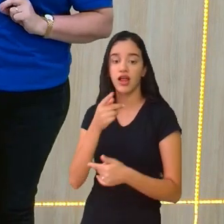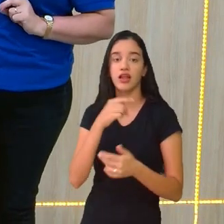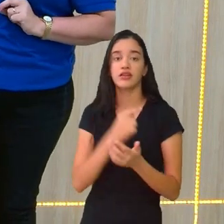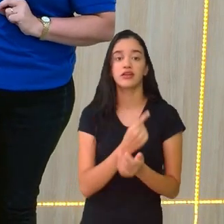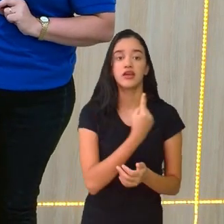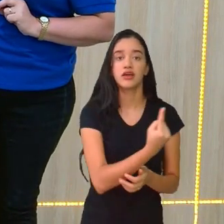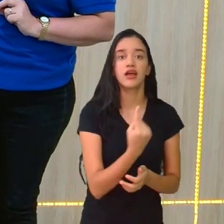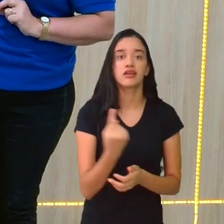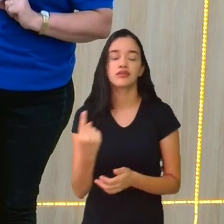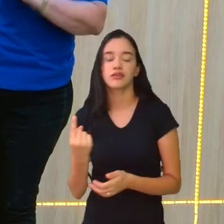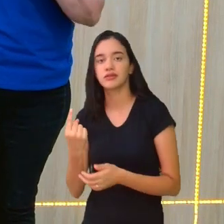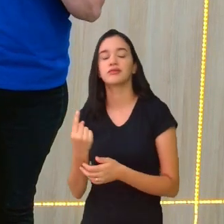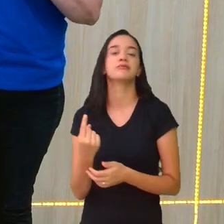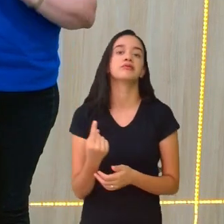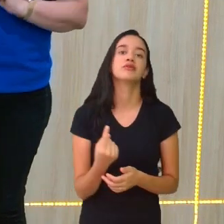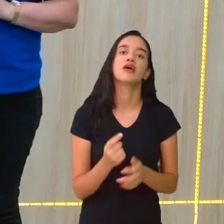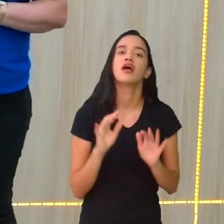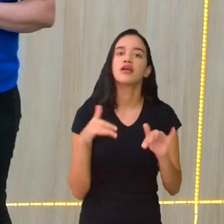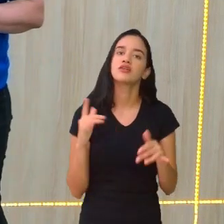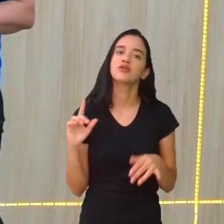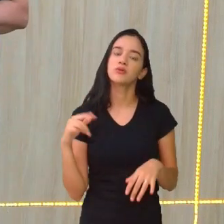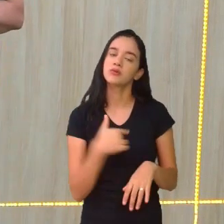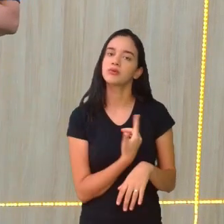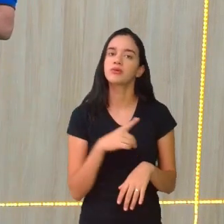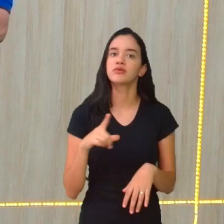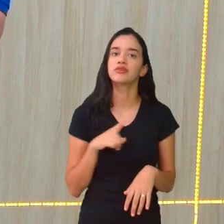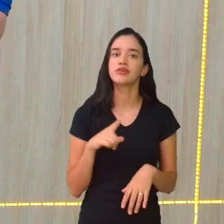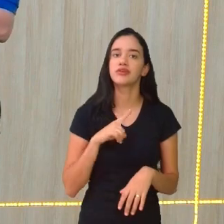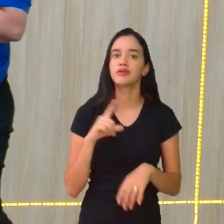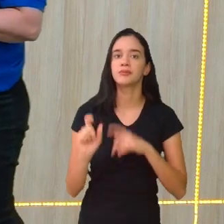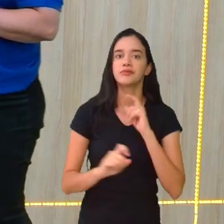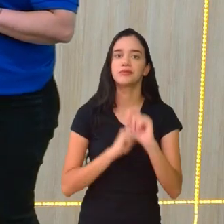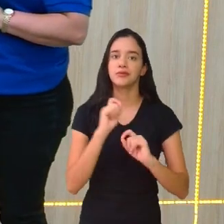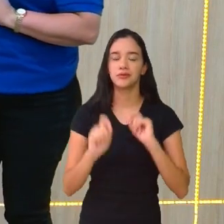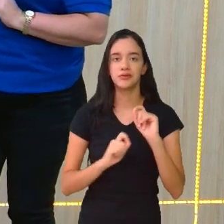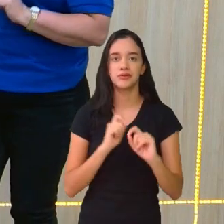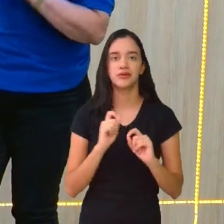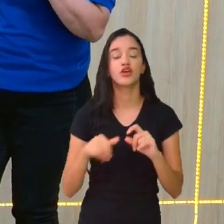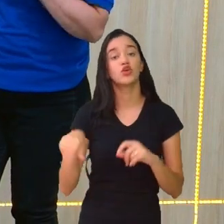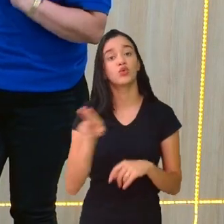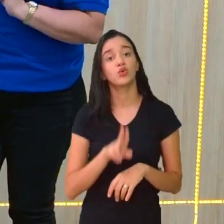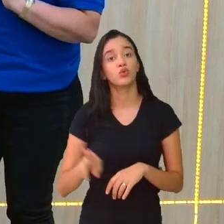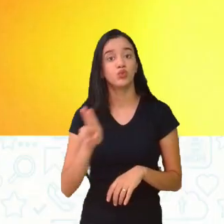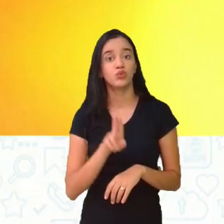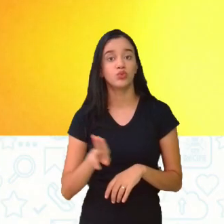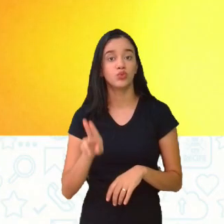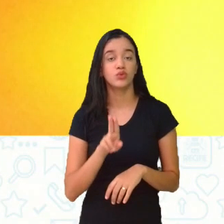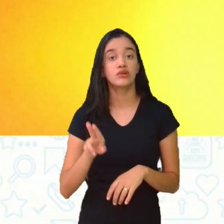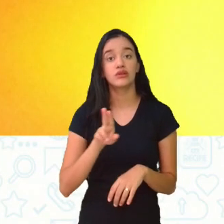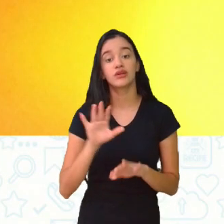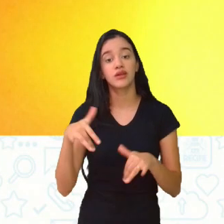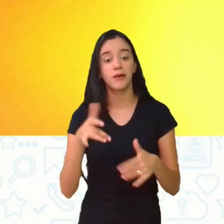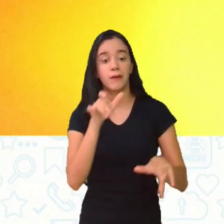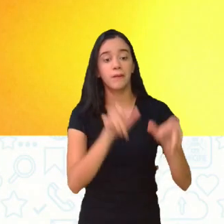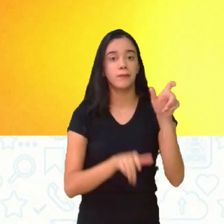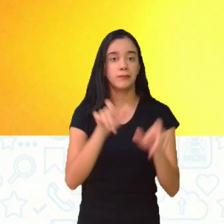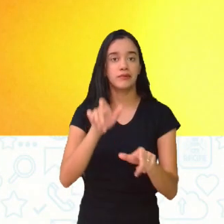cada um dos personagens. Então, temos aí o travessão, não é? Que é usado para indicar que o personagem